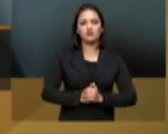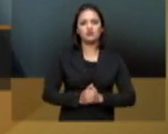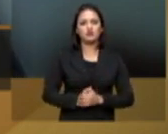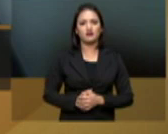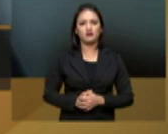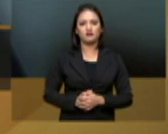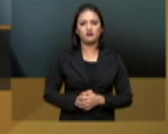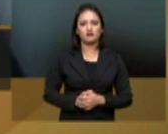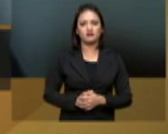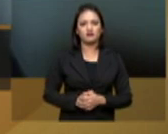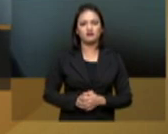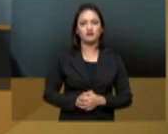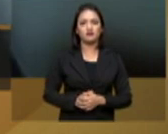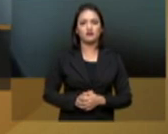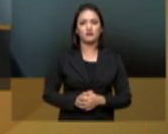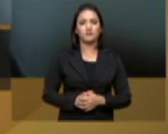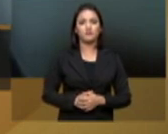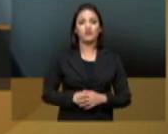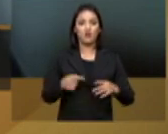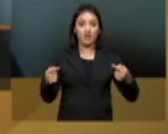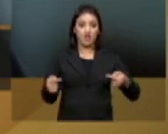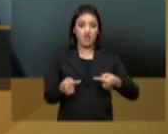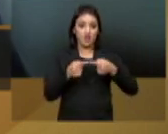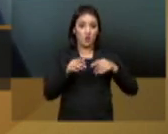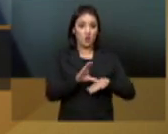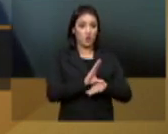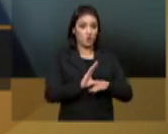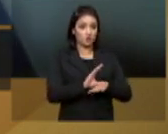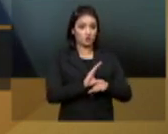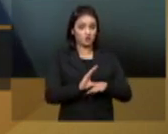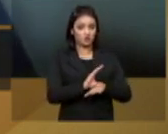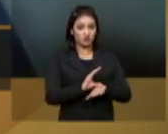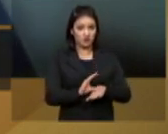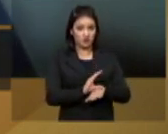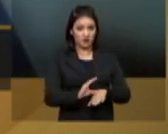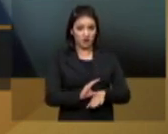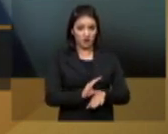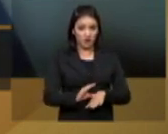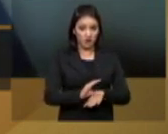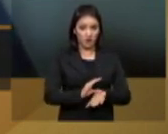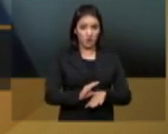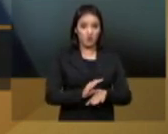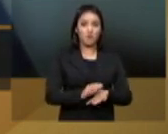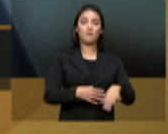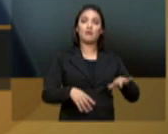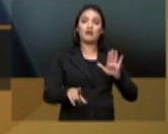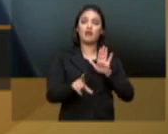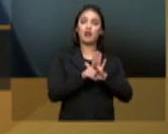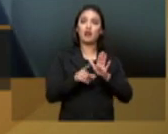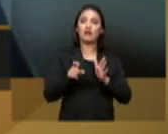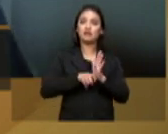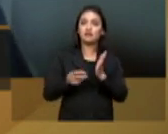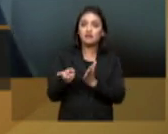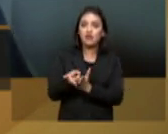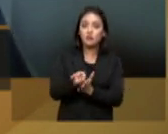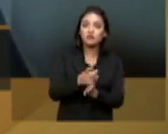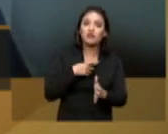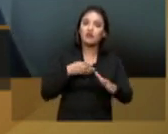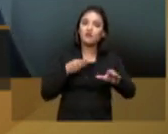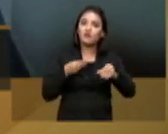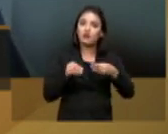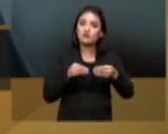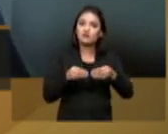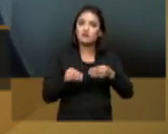proposta. É constitucional a flexibilização da legalidade tributária constante